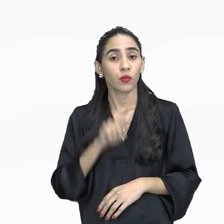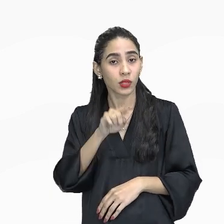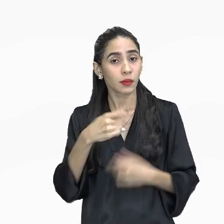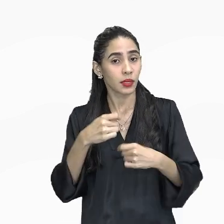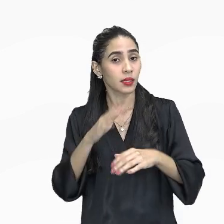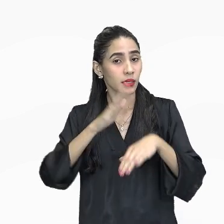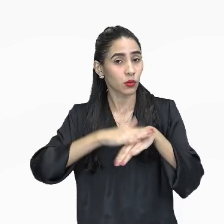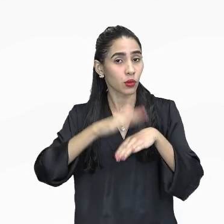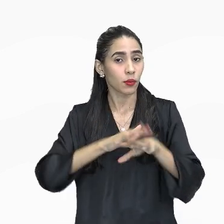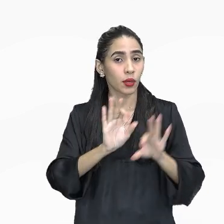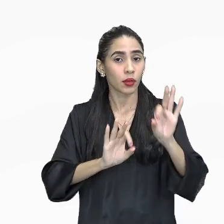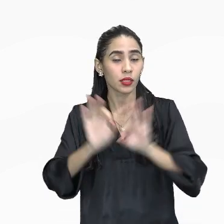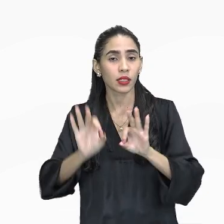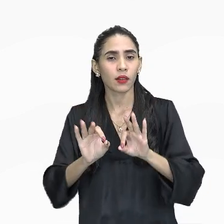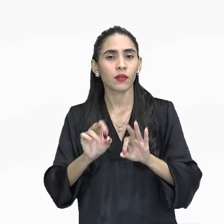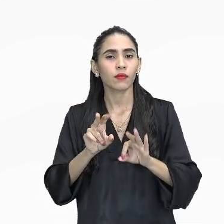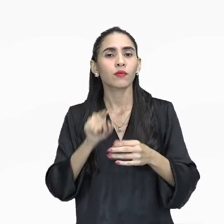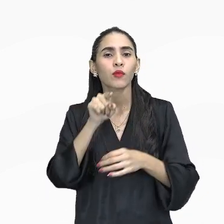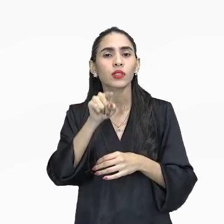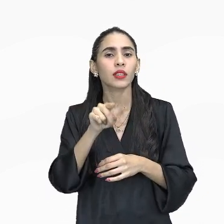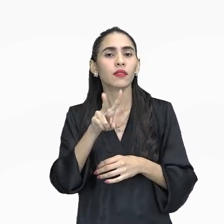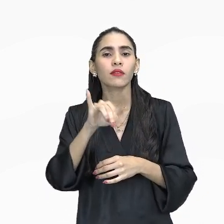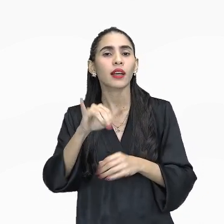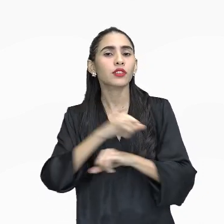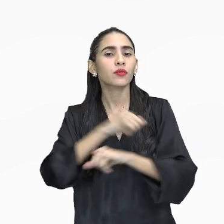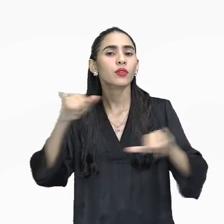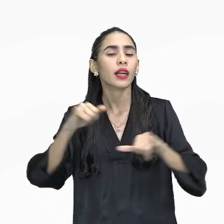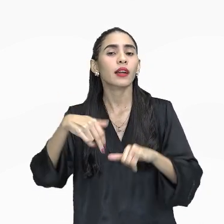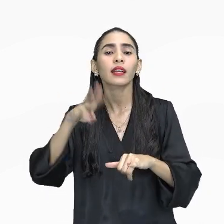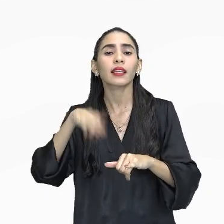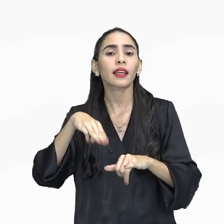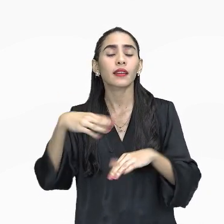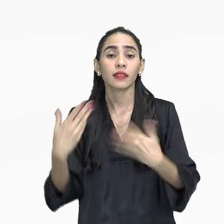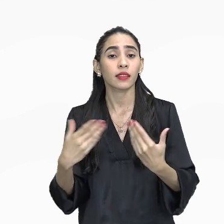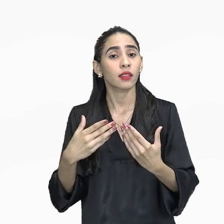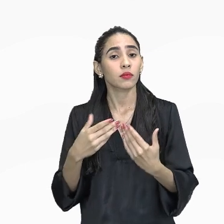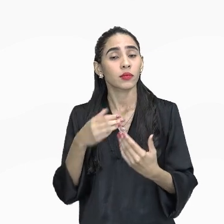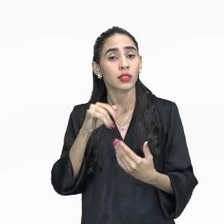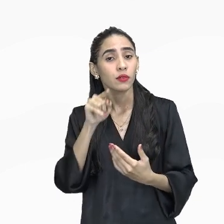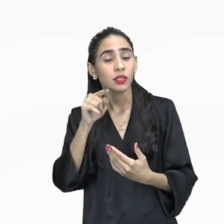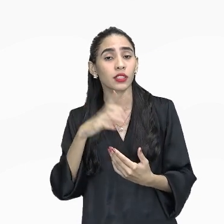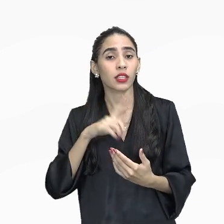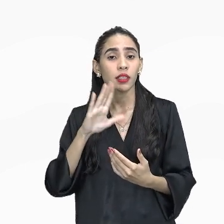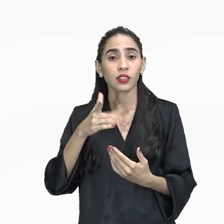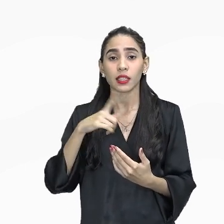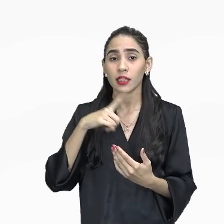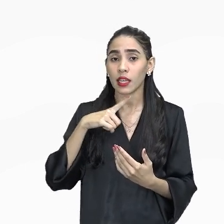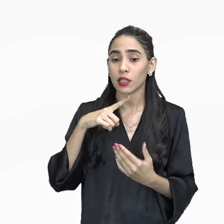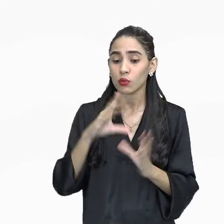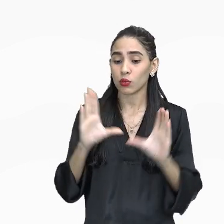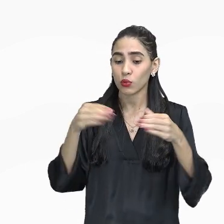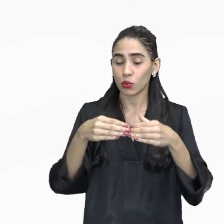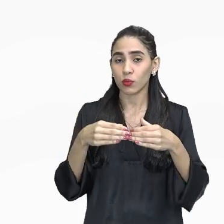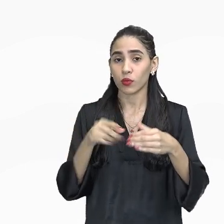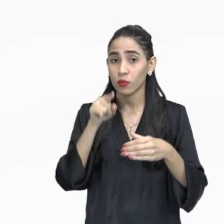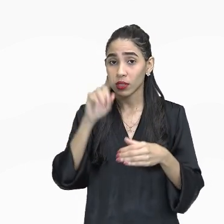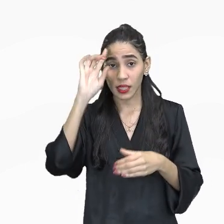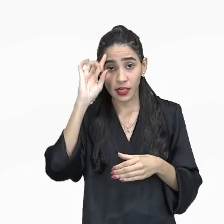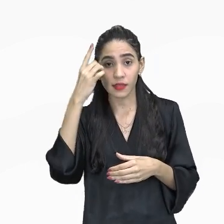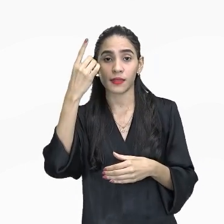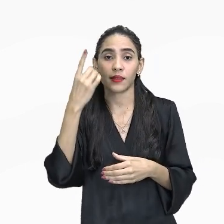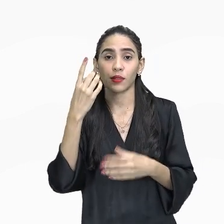isso, né? Para quem você vai divulgar. Então, conforme o seu público que você vai divulgar, então você decide então como fazer isso,